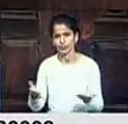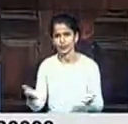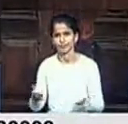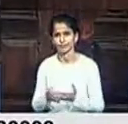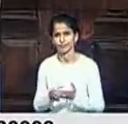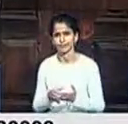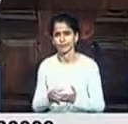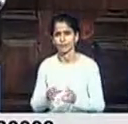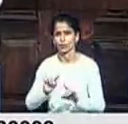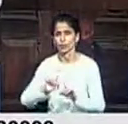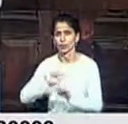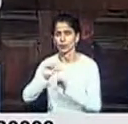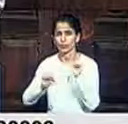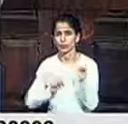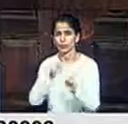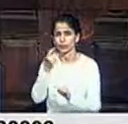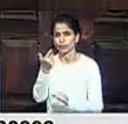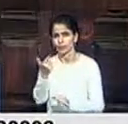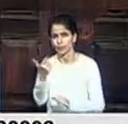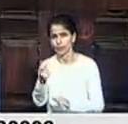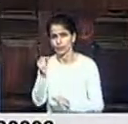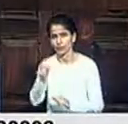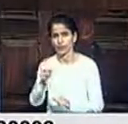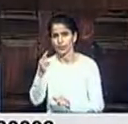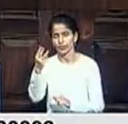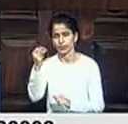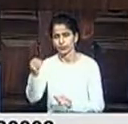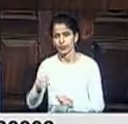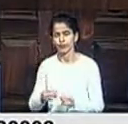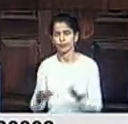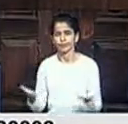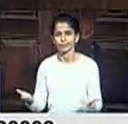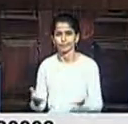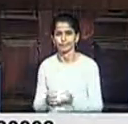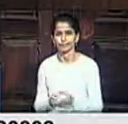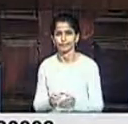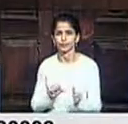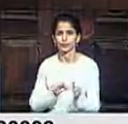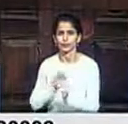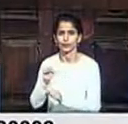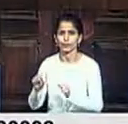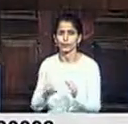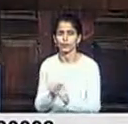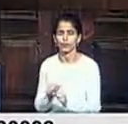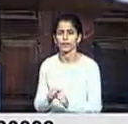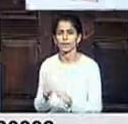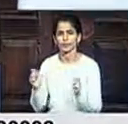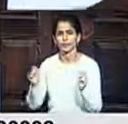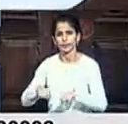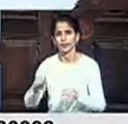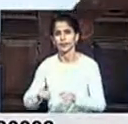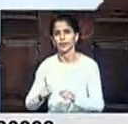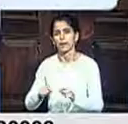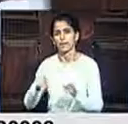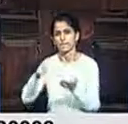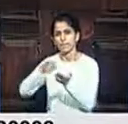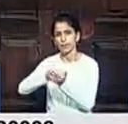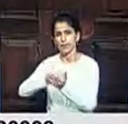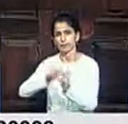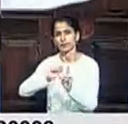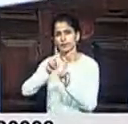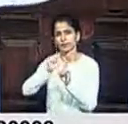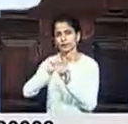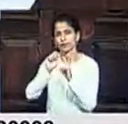passar para 20% ou 30%, o que se arrecada com isso dá para bancar o aluguel social,